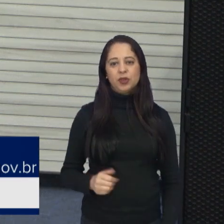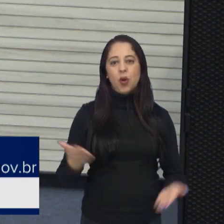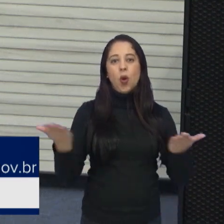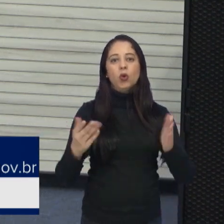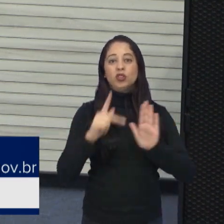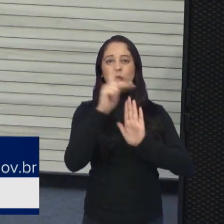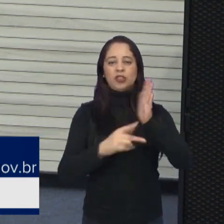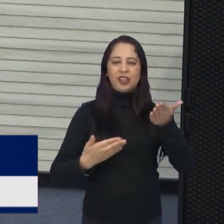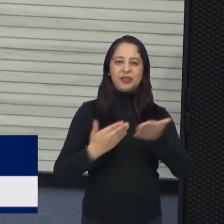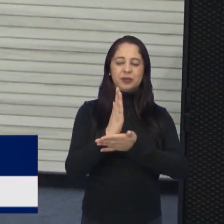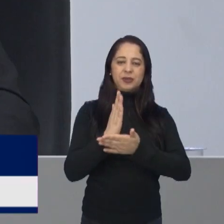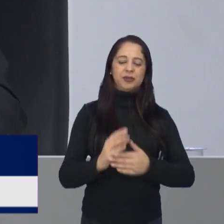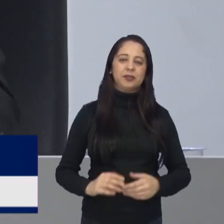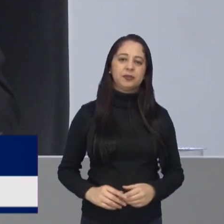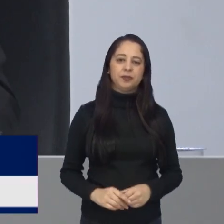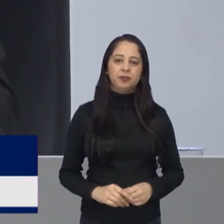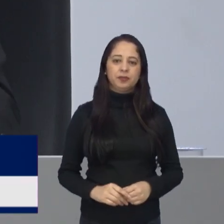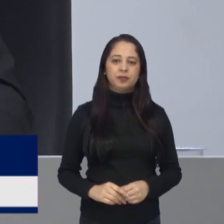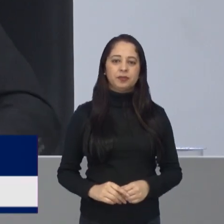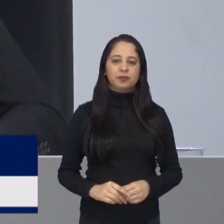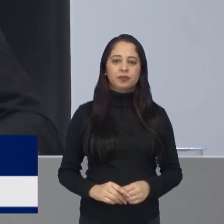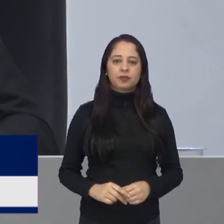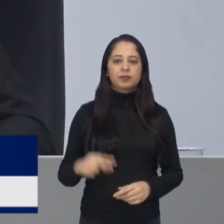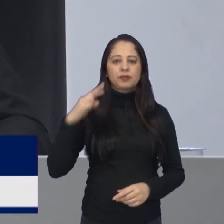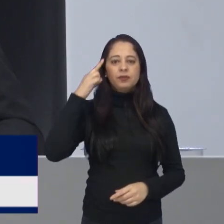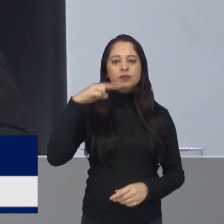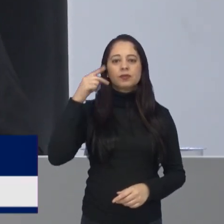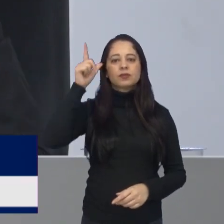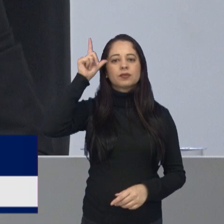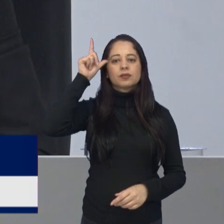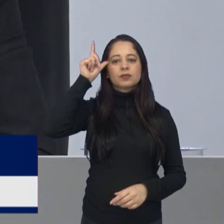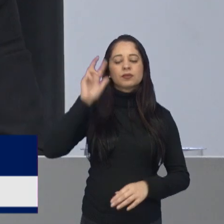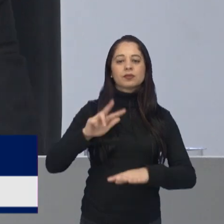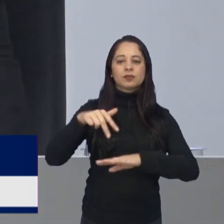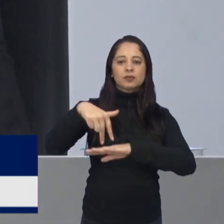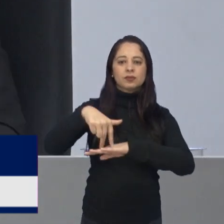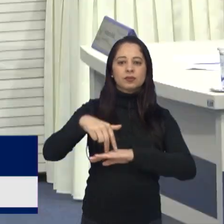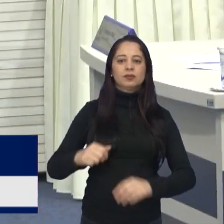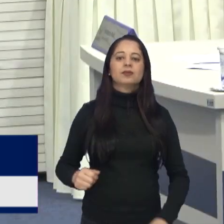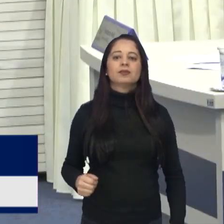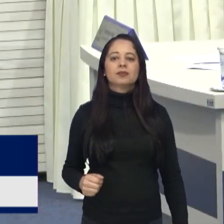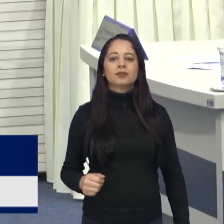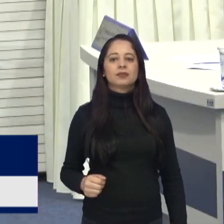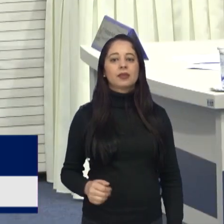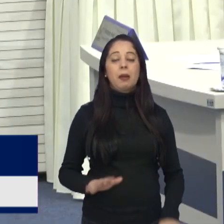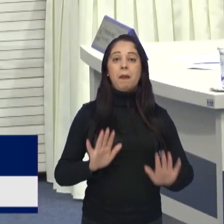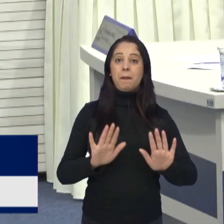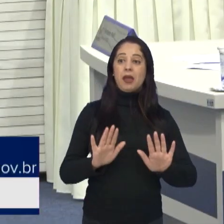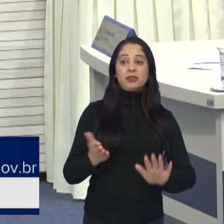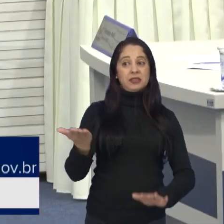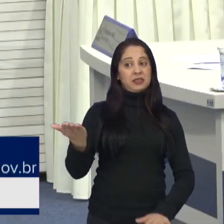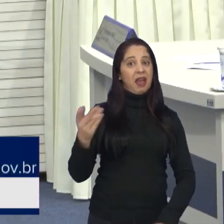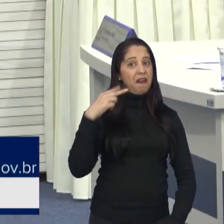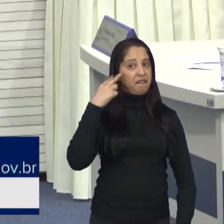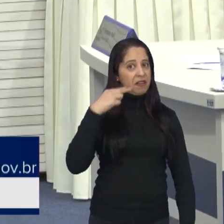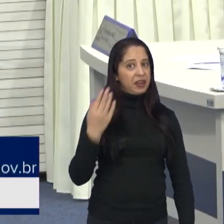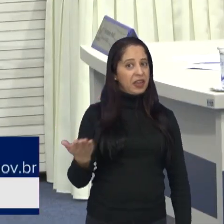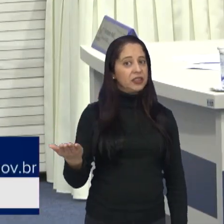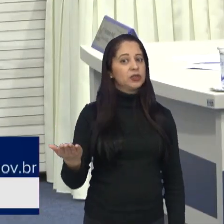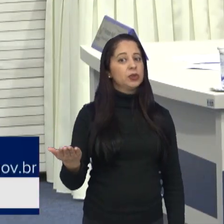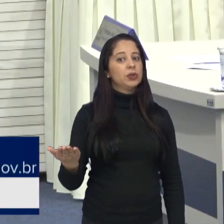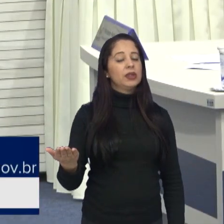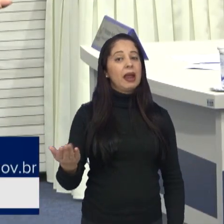aprovado. Justificativa de votação, o vereador Lino Bispo. Senhor presidente, eu acho que a vereadora que me antecedeu